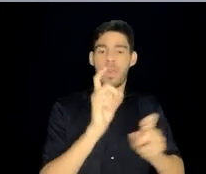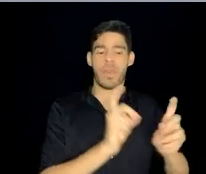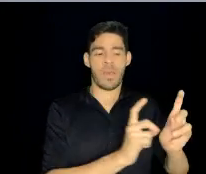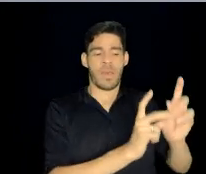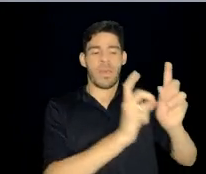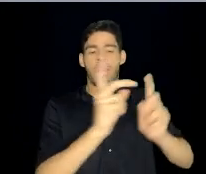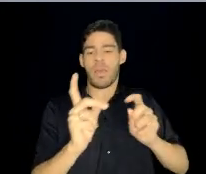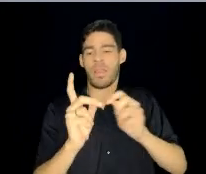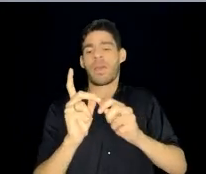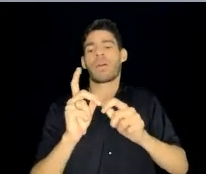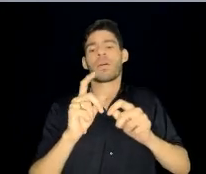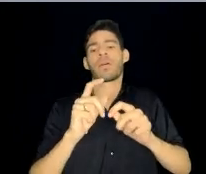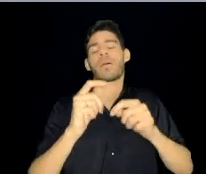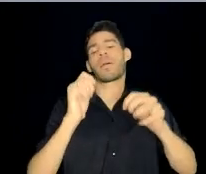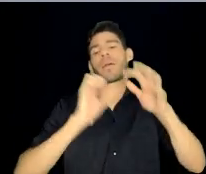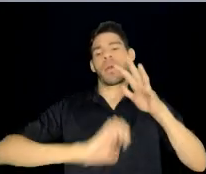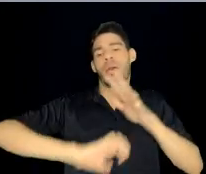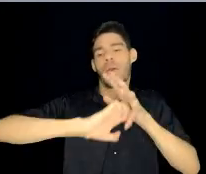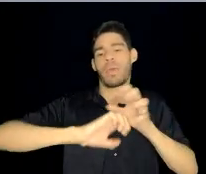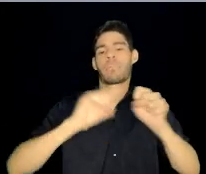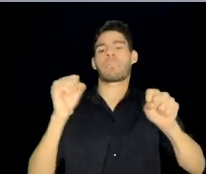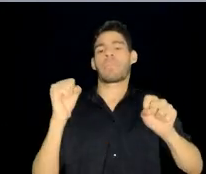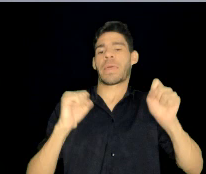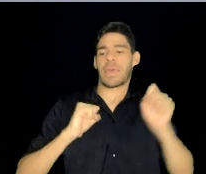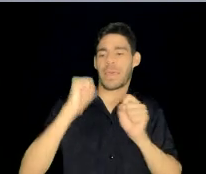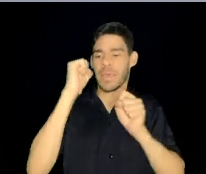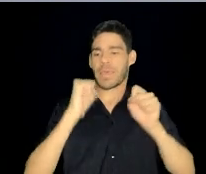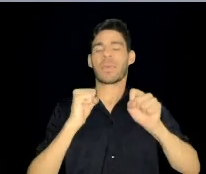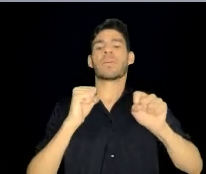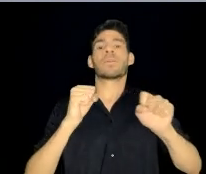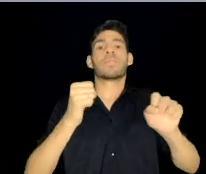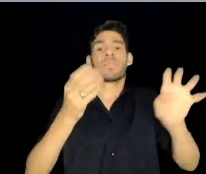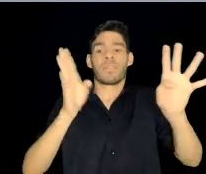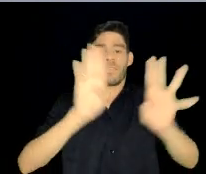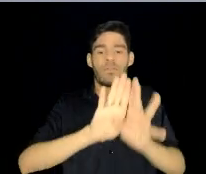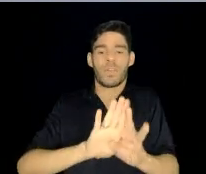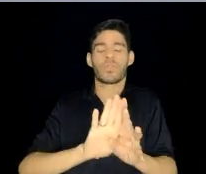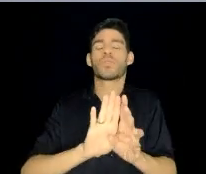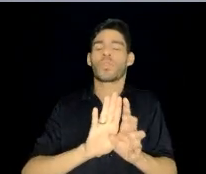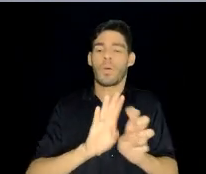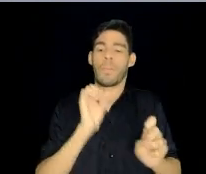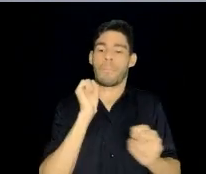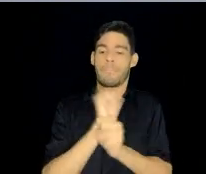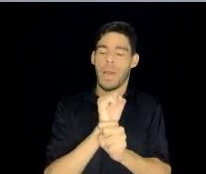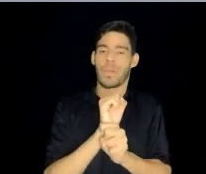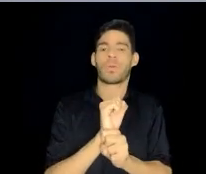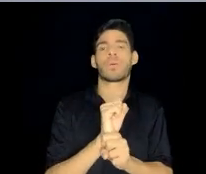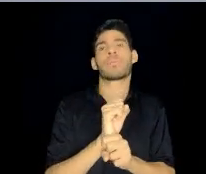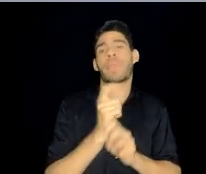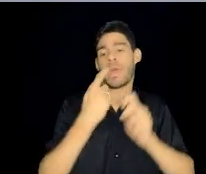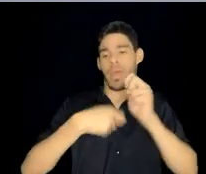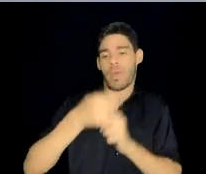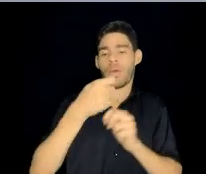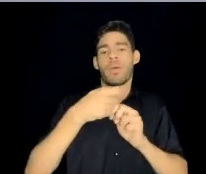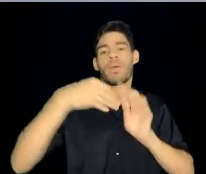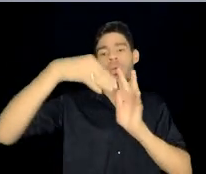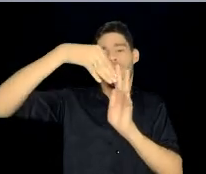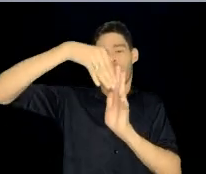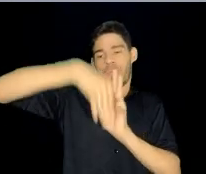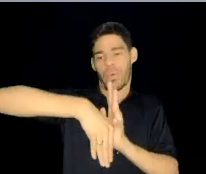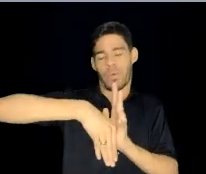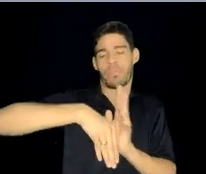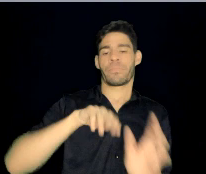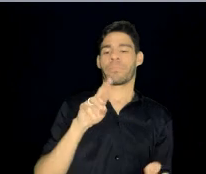atividade comercial, da atividade empresarial, industrial, e a consequente regressão